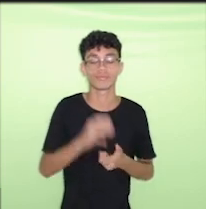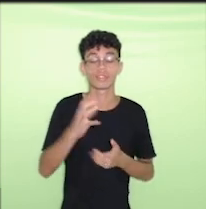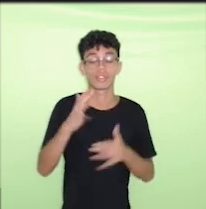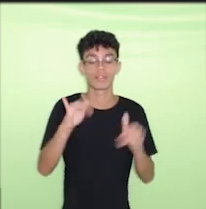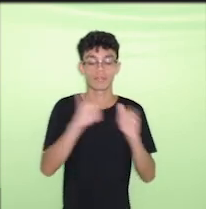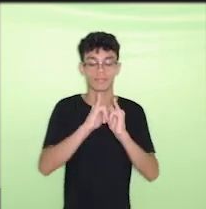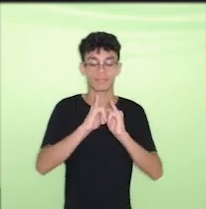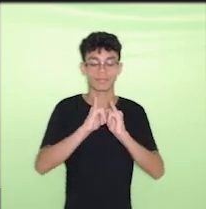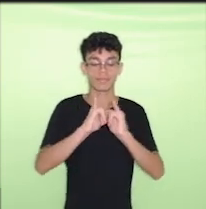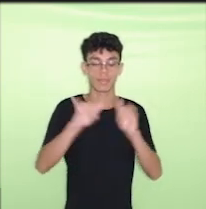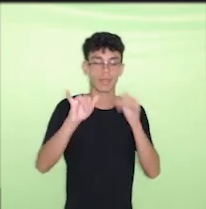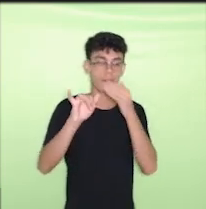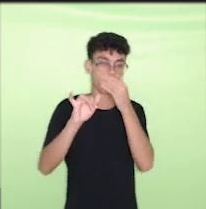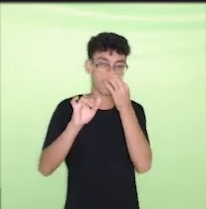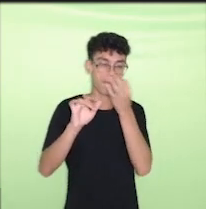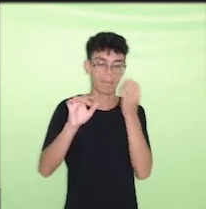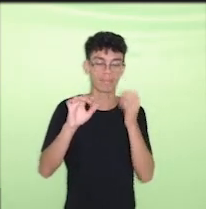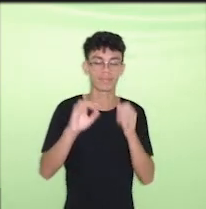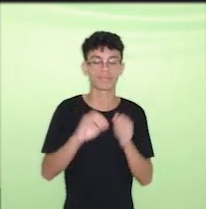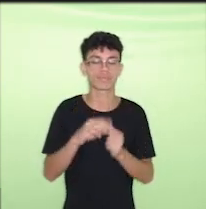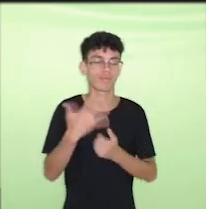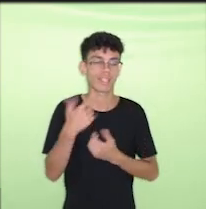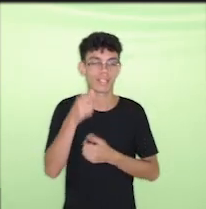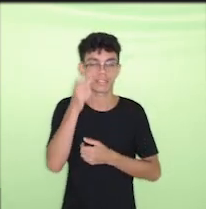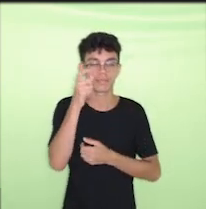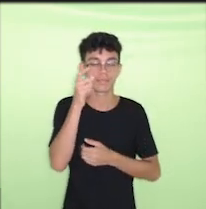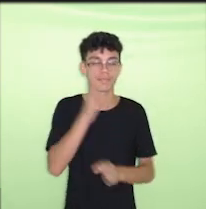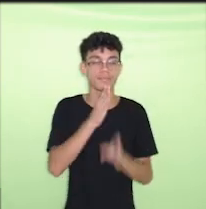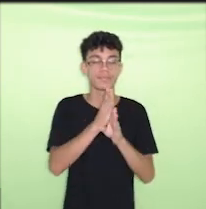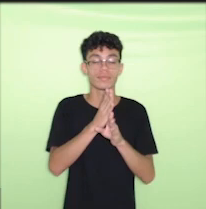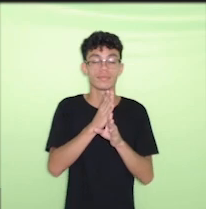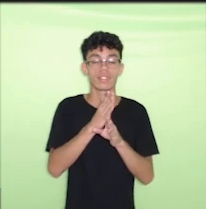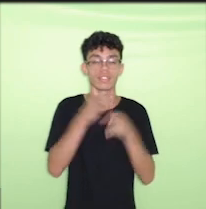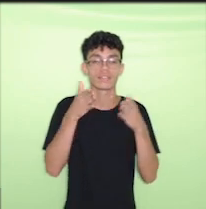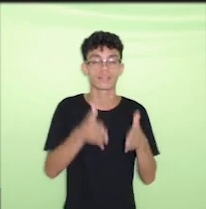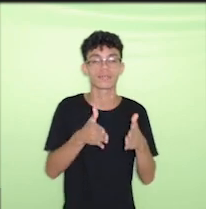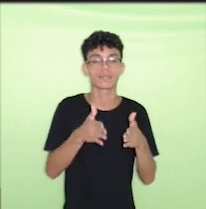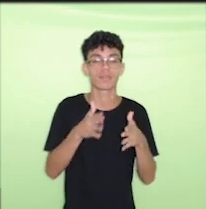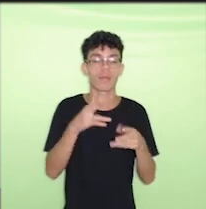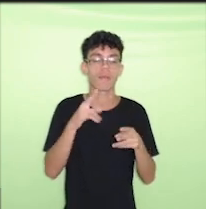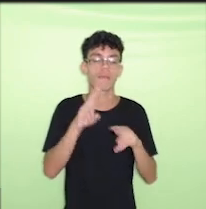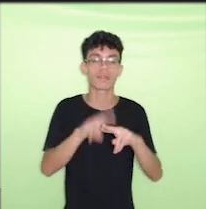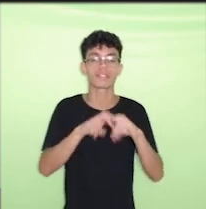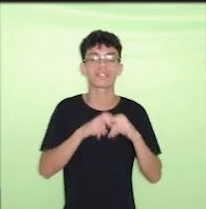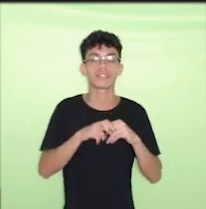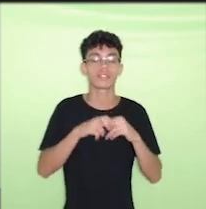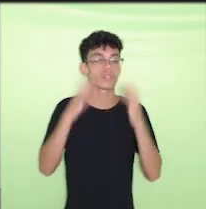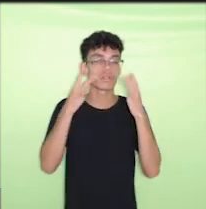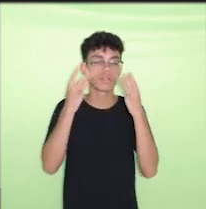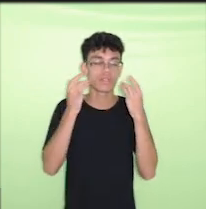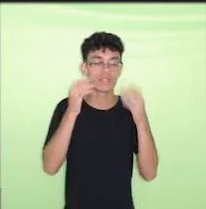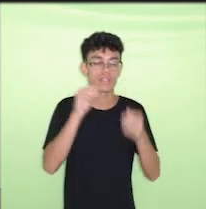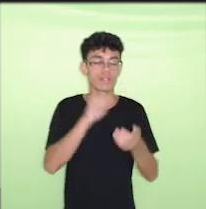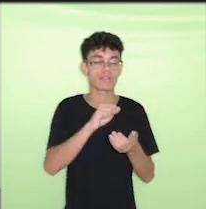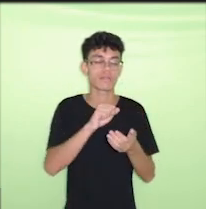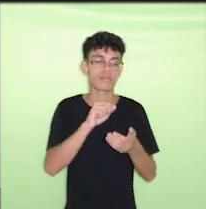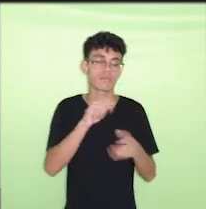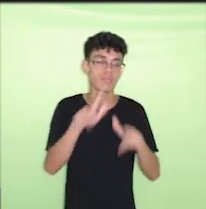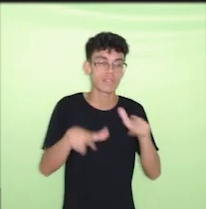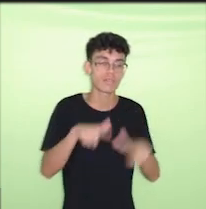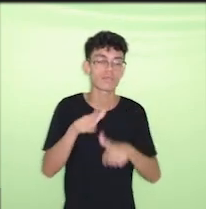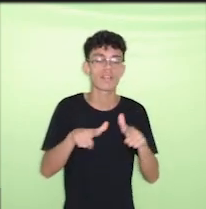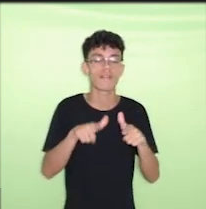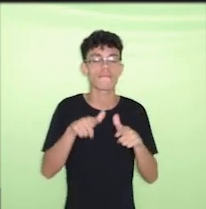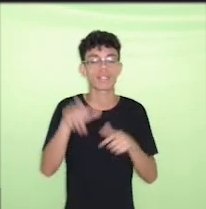coisa que eu acho muito curiosa, assim, que eu fui descobrindo agora por conta desse trabalho, como a Hilda, apesar de produzir